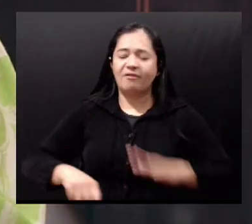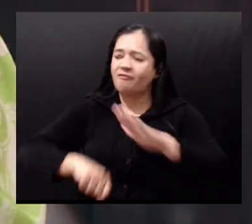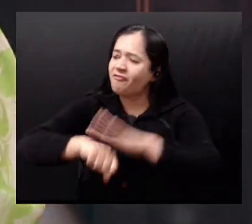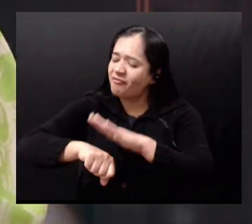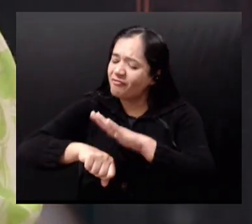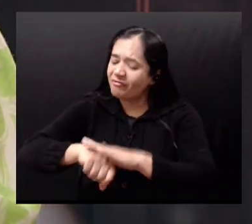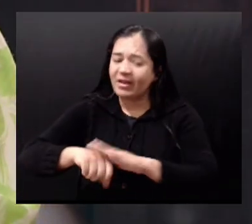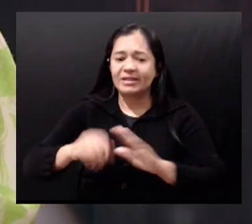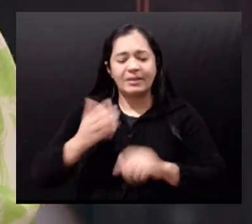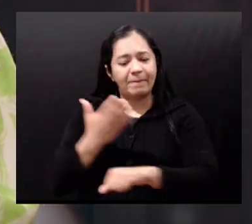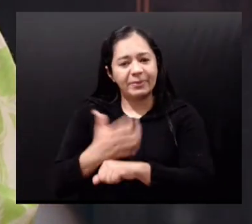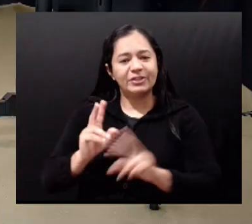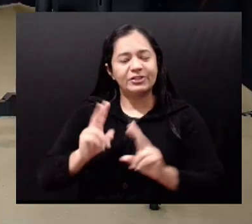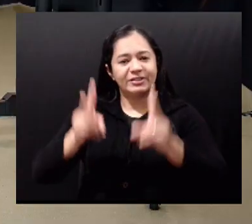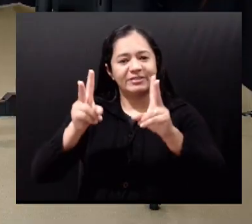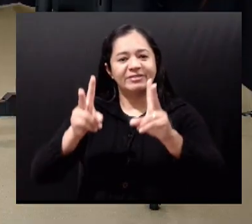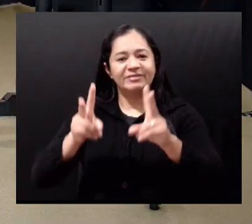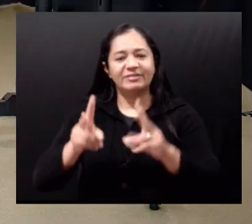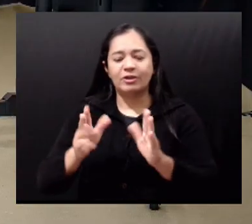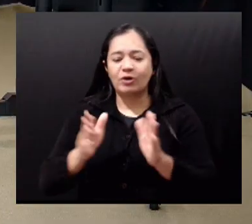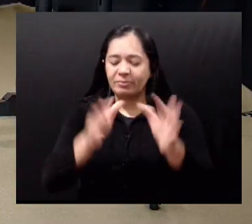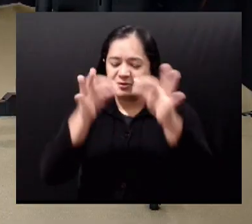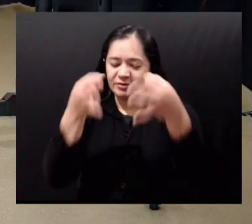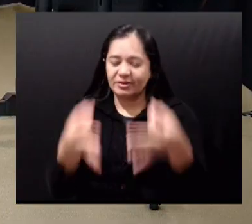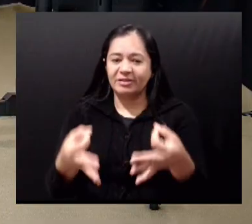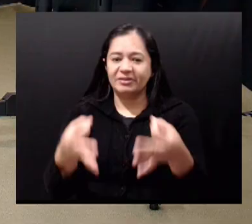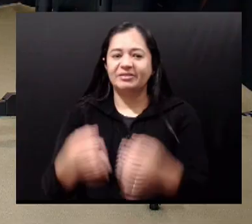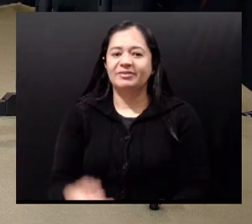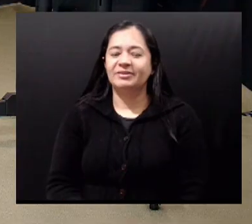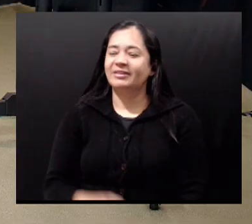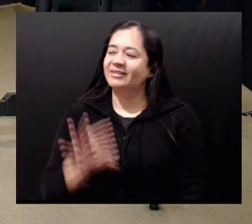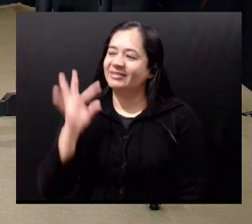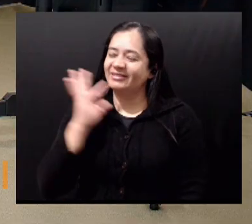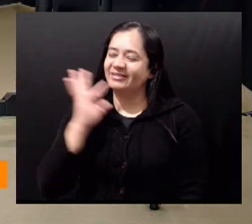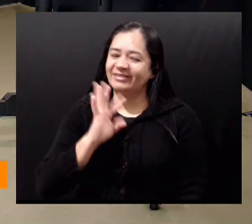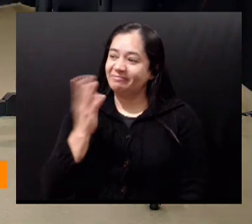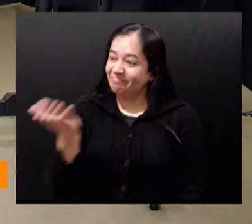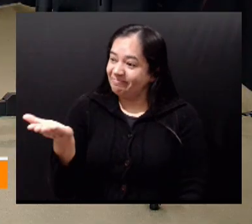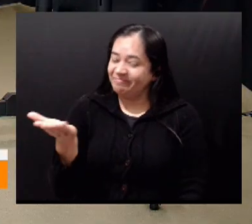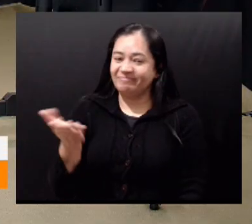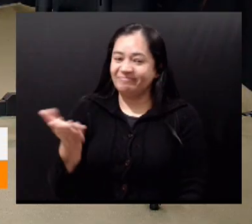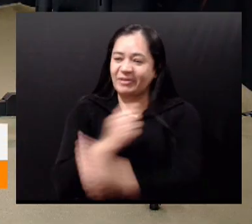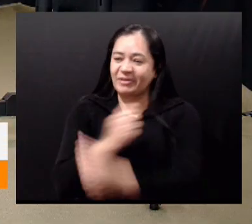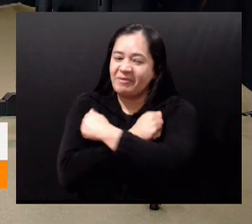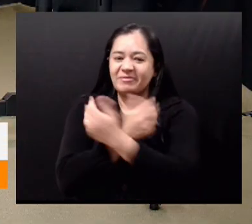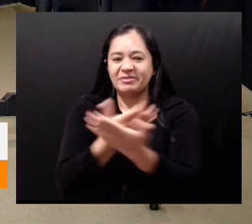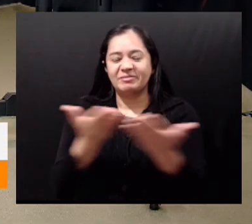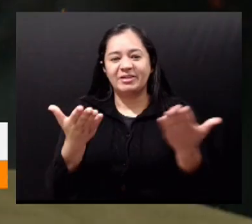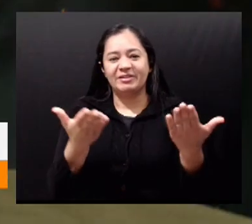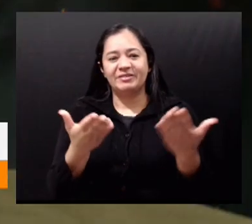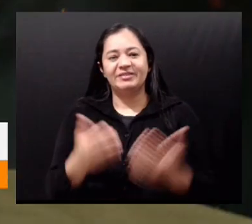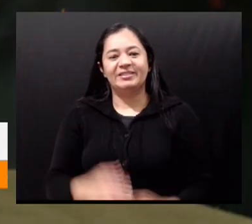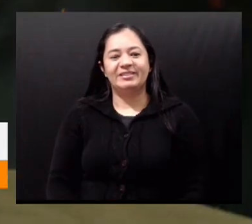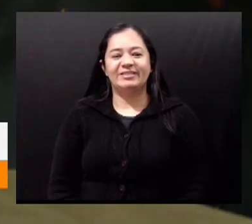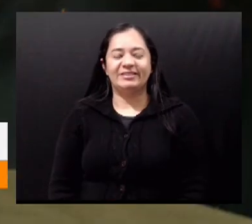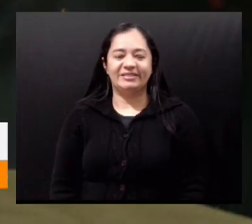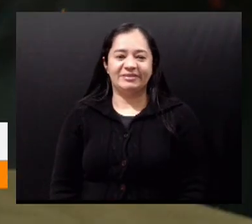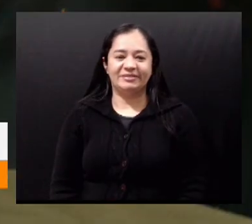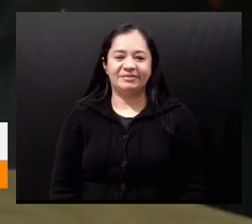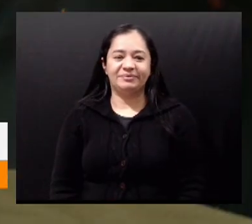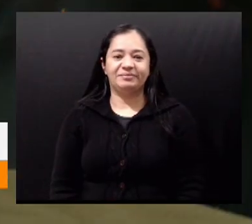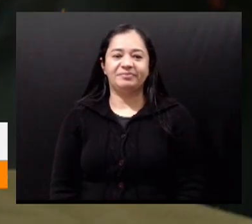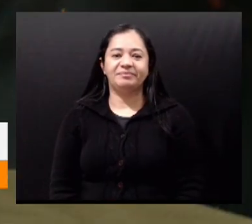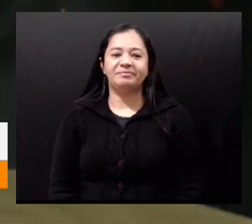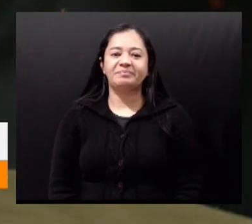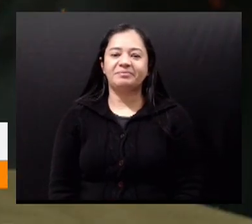tá no caminho certo. Ai, que legal, viu só, Marina? Um abraço aí pro pessoal da Vila Padre Anchieta com a gente aqui no Estúdio Câmara.